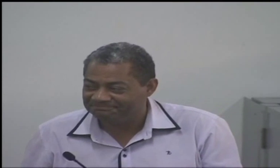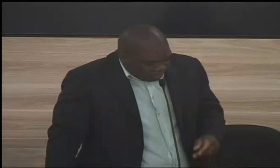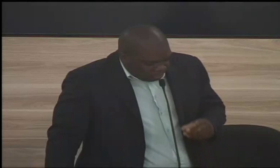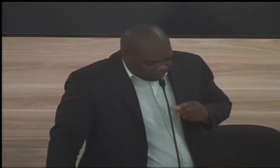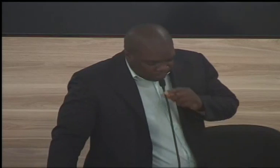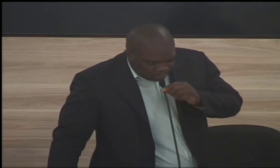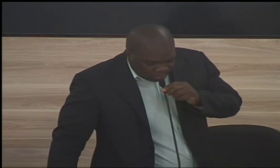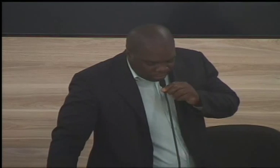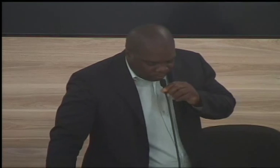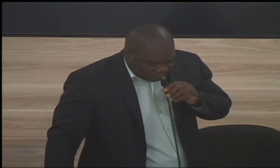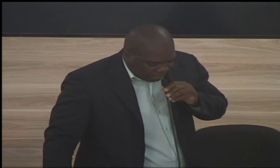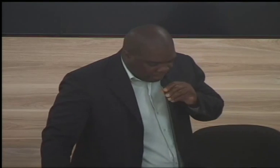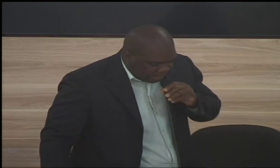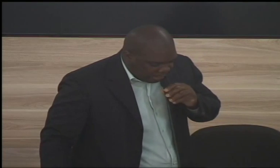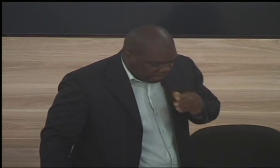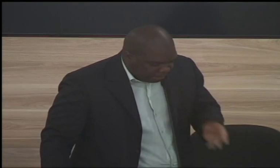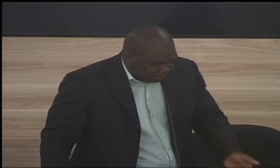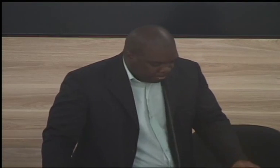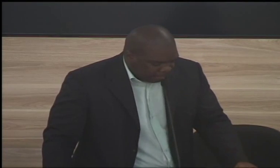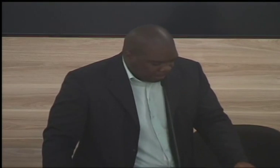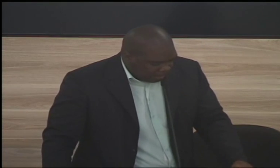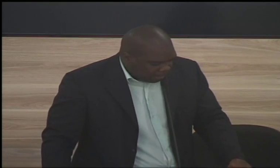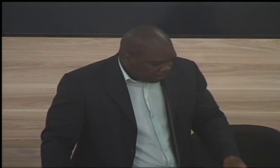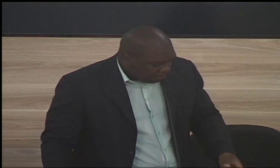Obrigado. Sim, o vereador, e que nem eu falo,